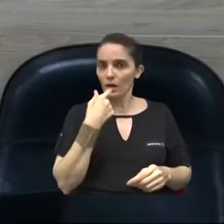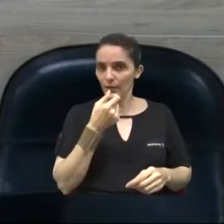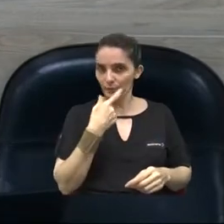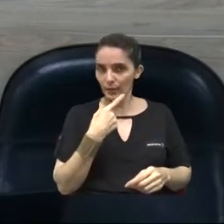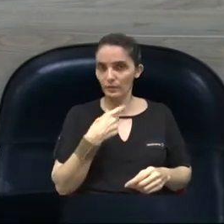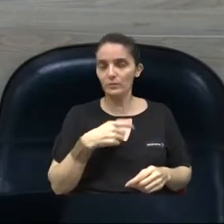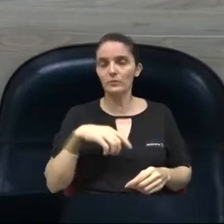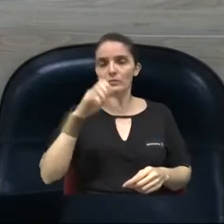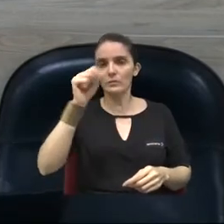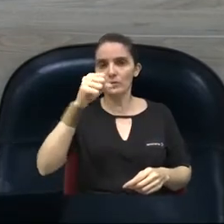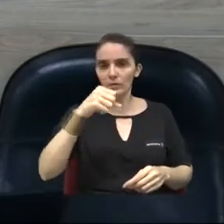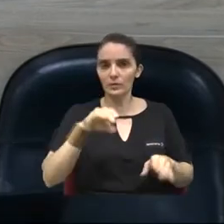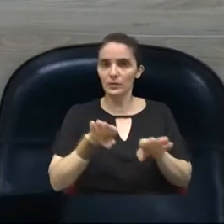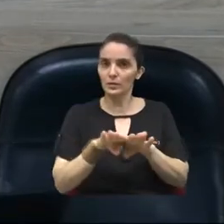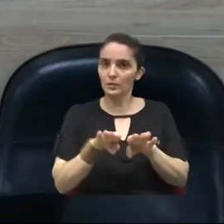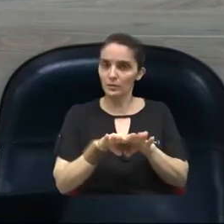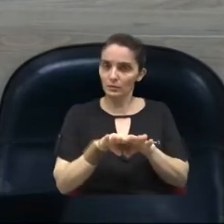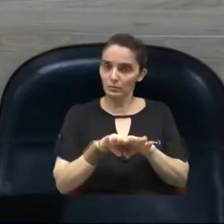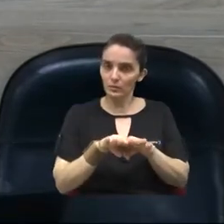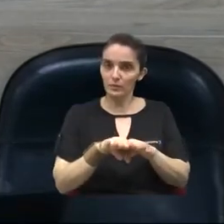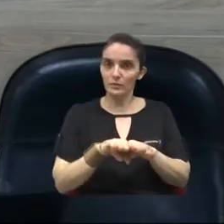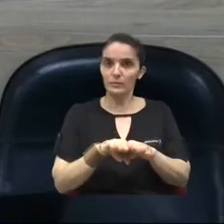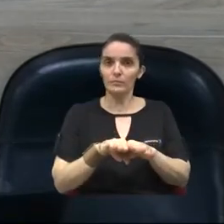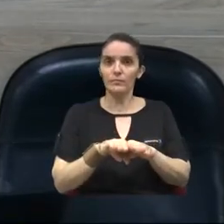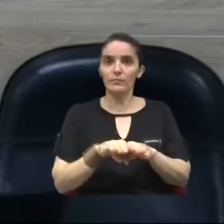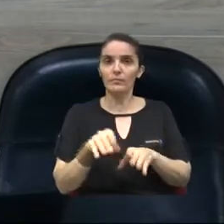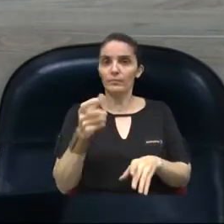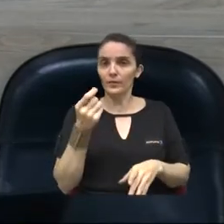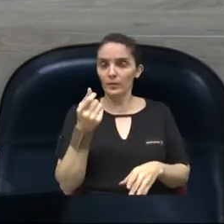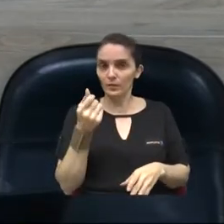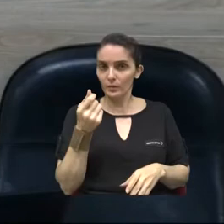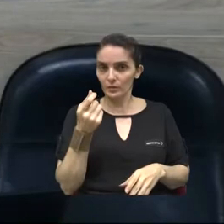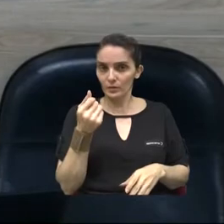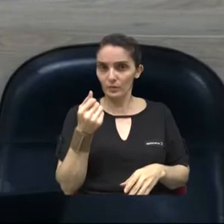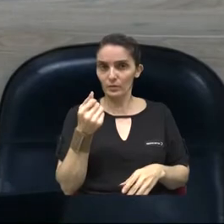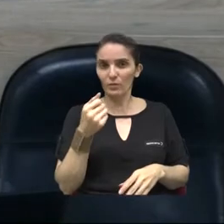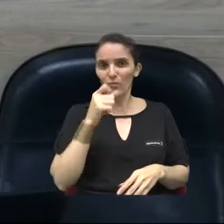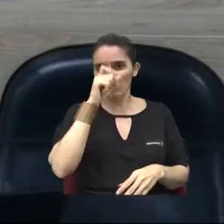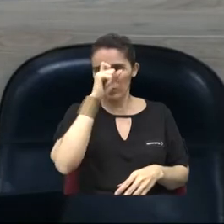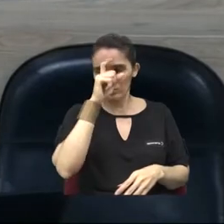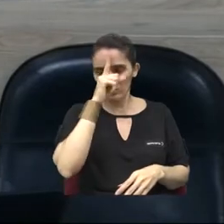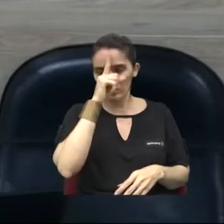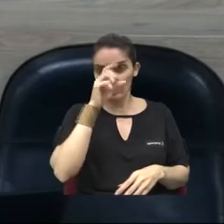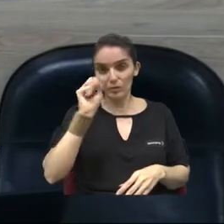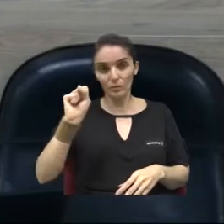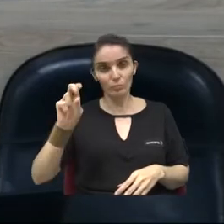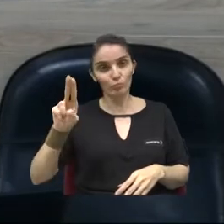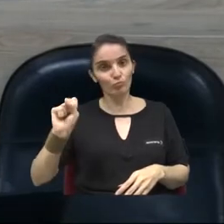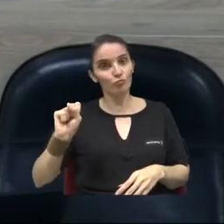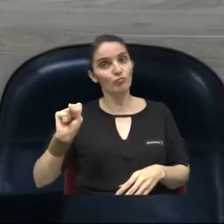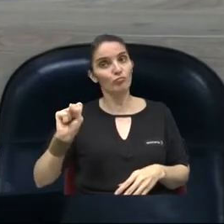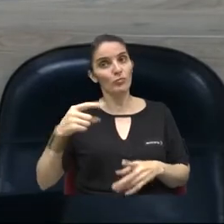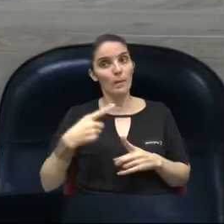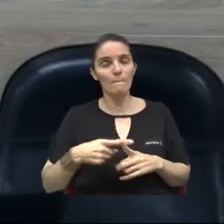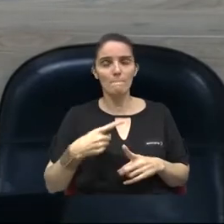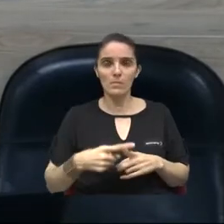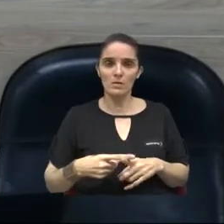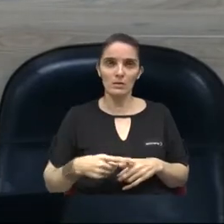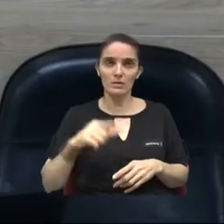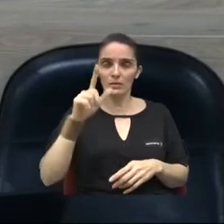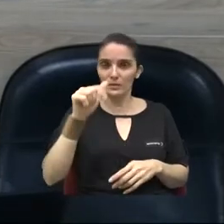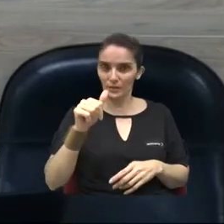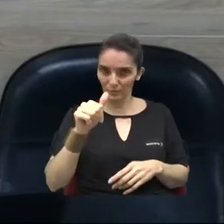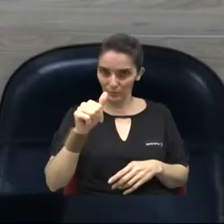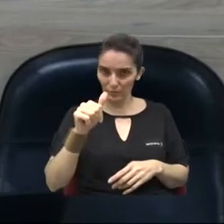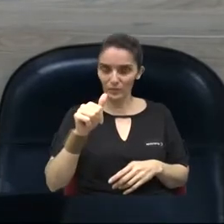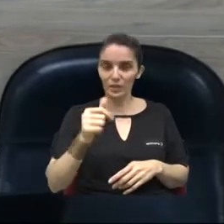impacto também na parte de gestão, na parte econômica, para os hospitais, para o SUS, porque são precursores também de tumores,